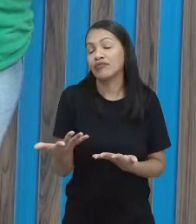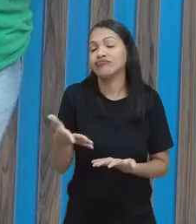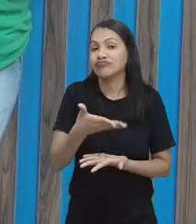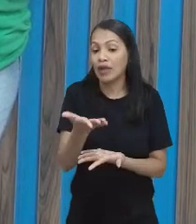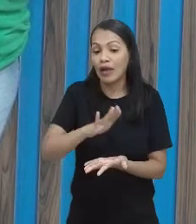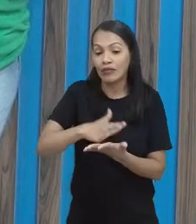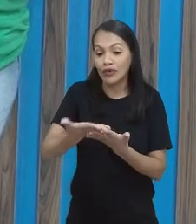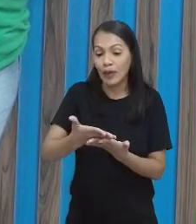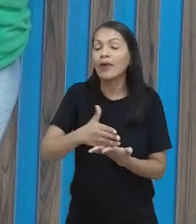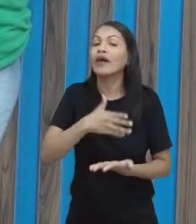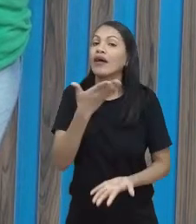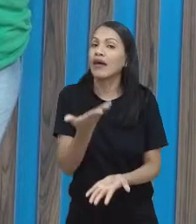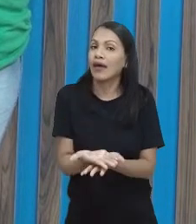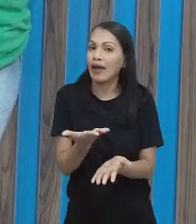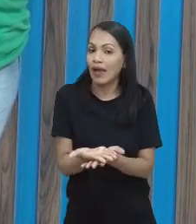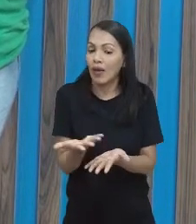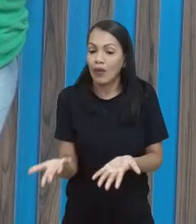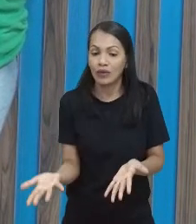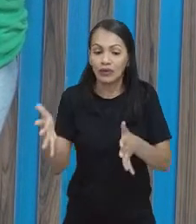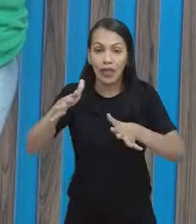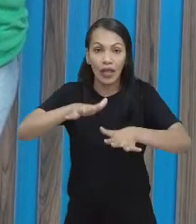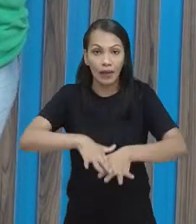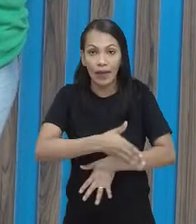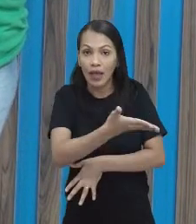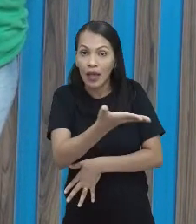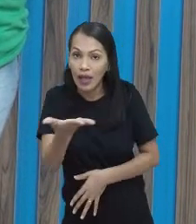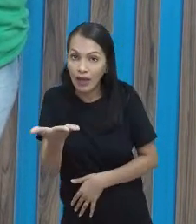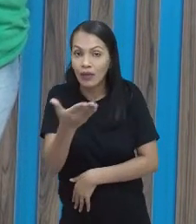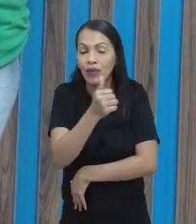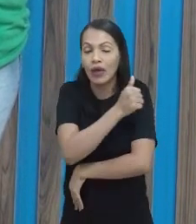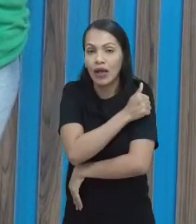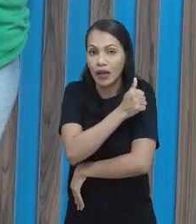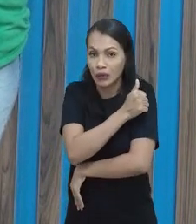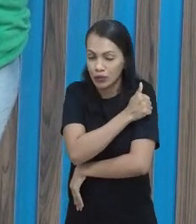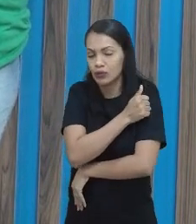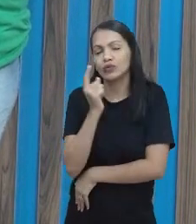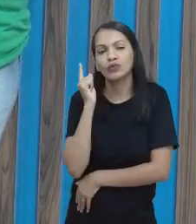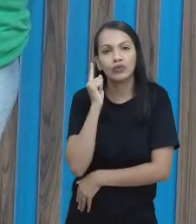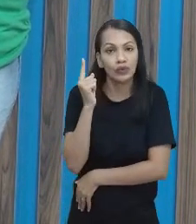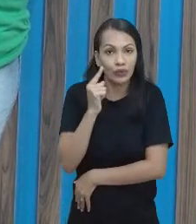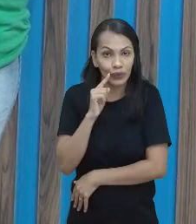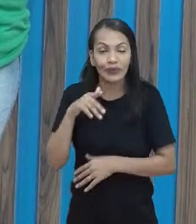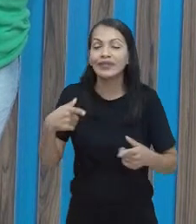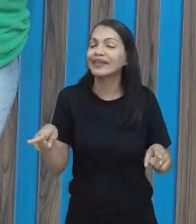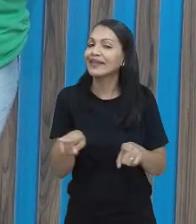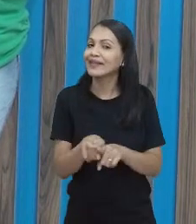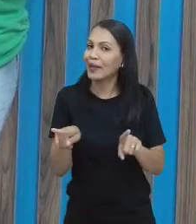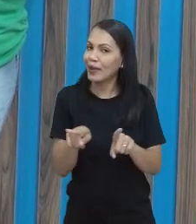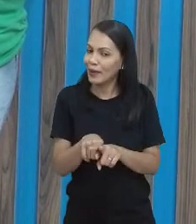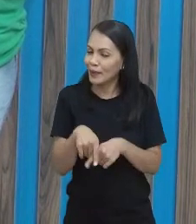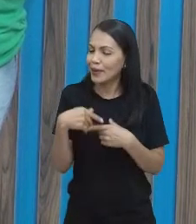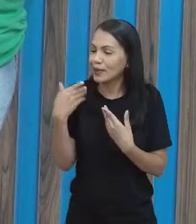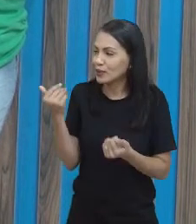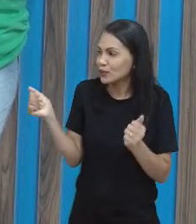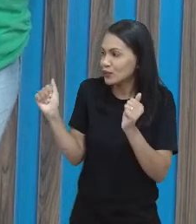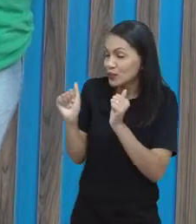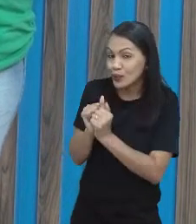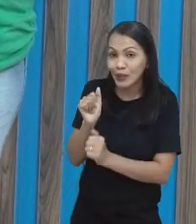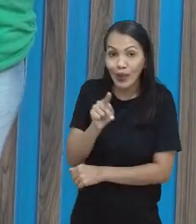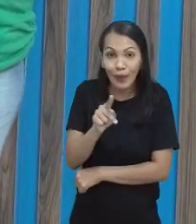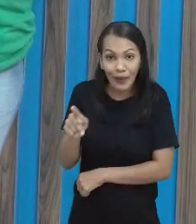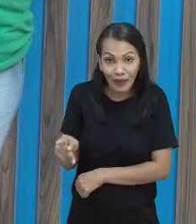trabalho incrível aqui de acessibilidade a todos e todas, tá? E também estou aqui com a professora